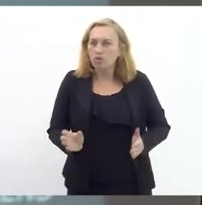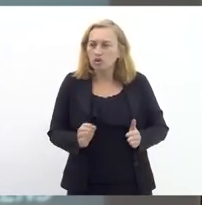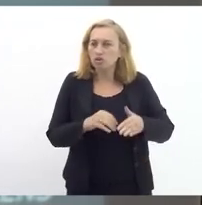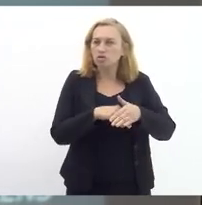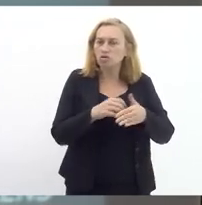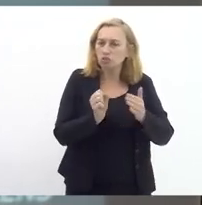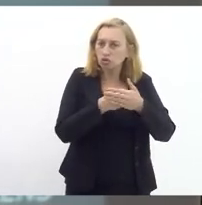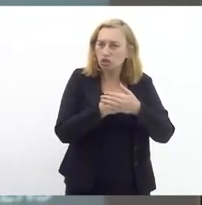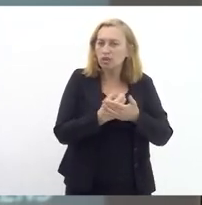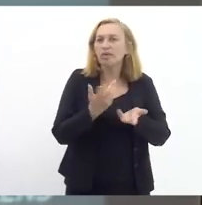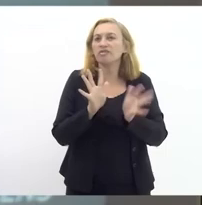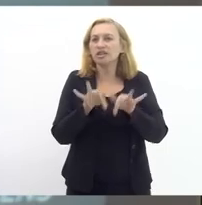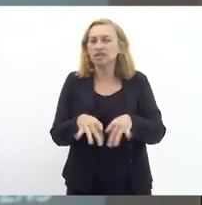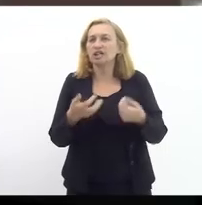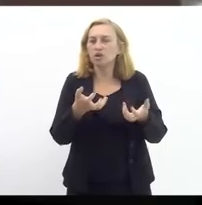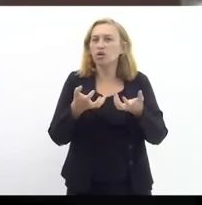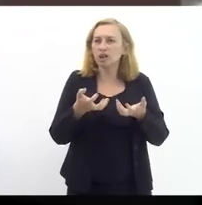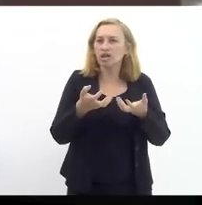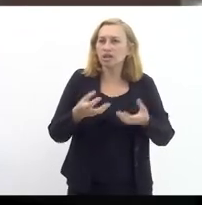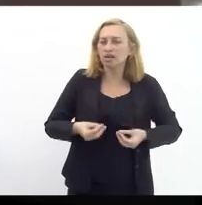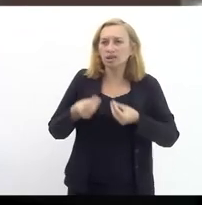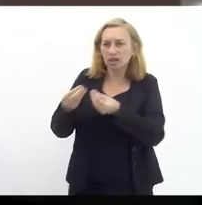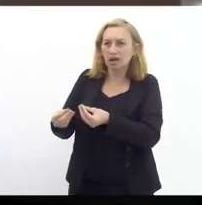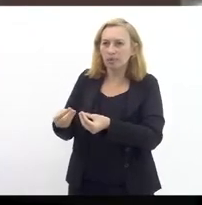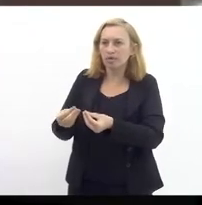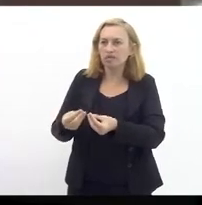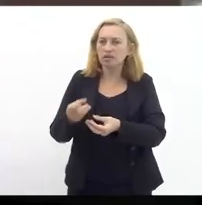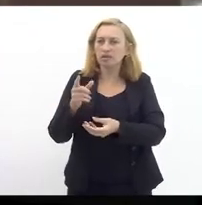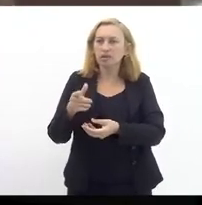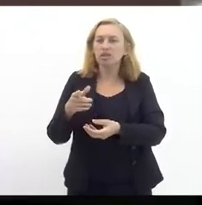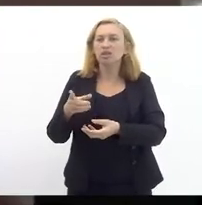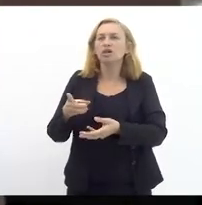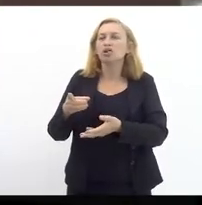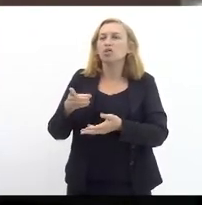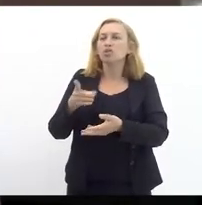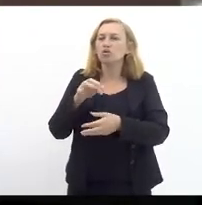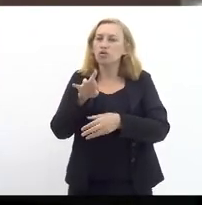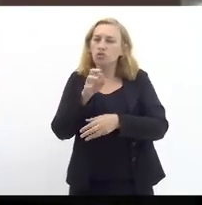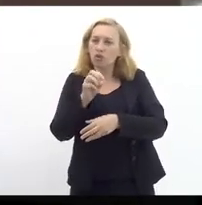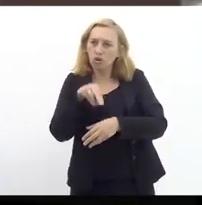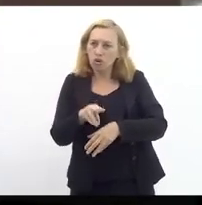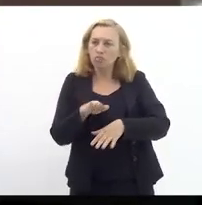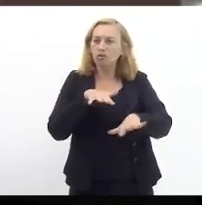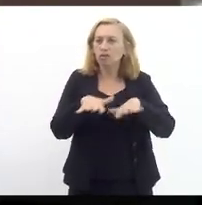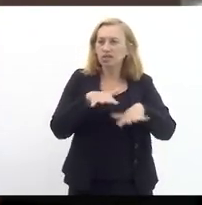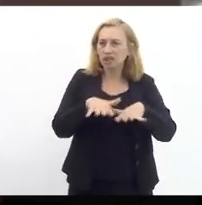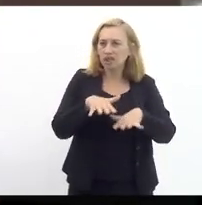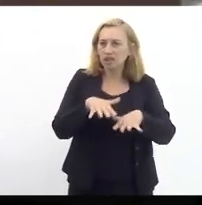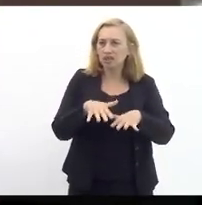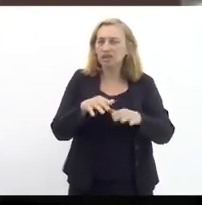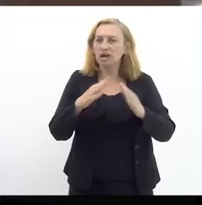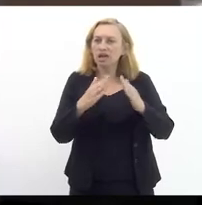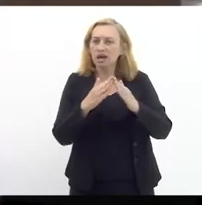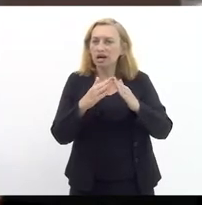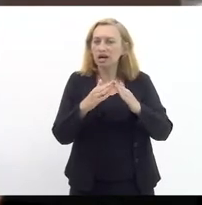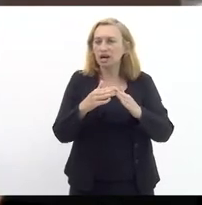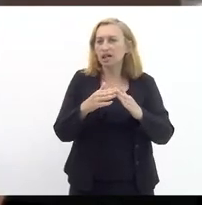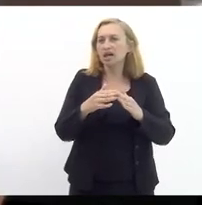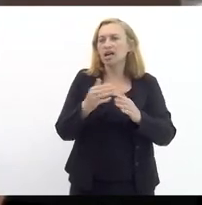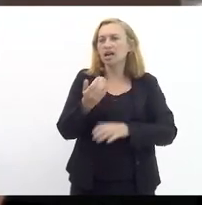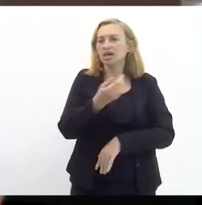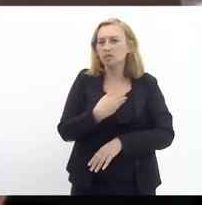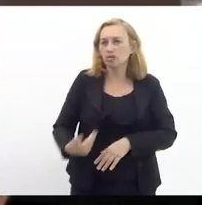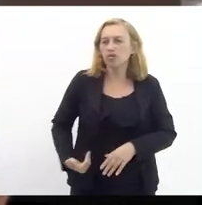né, eu quero entregar para você, Lucinha, o Fórum de Mobilidade, o Observatório dos Trens e a Casa Fluminense. Está